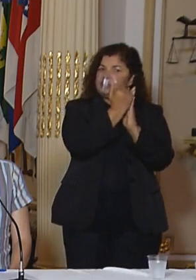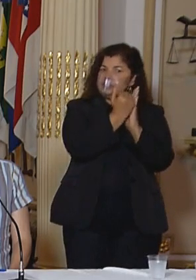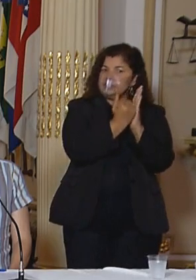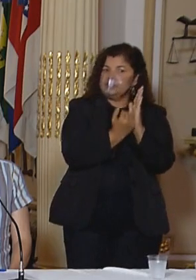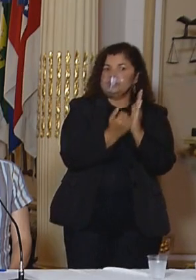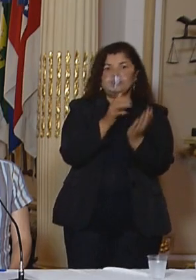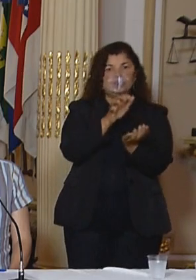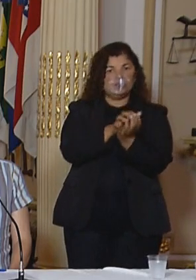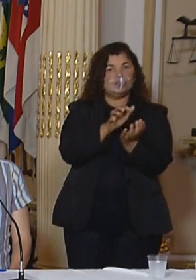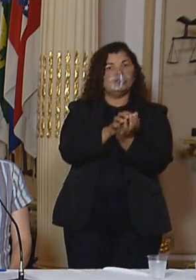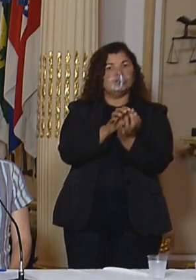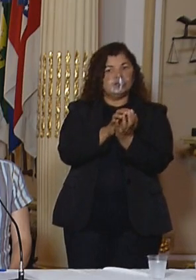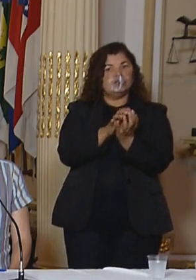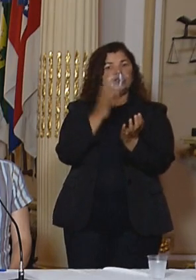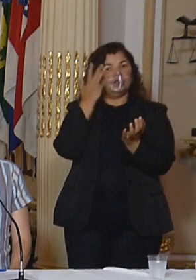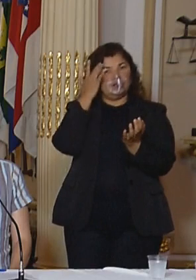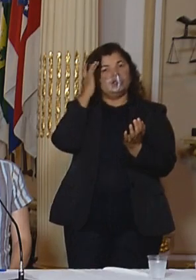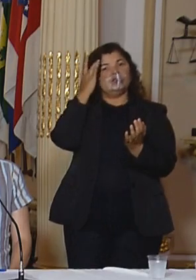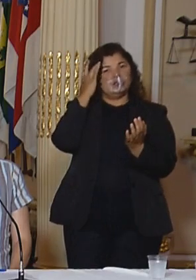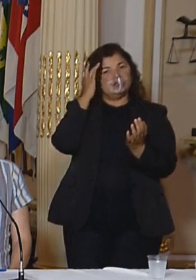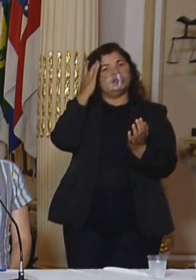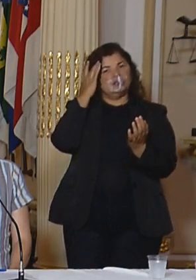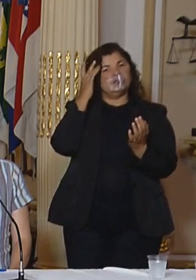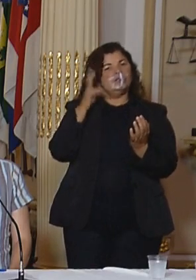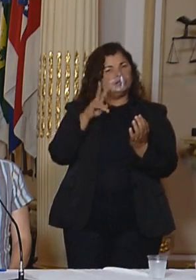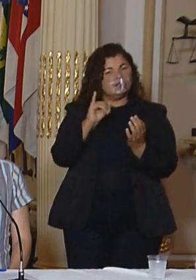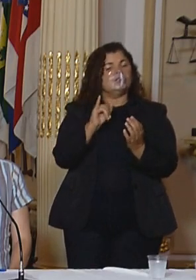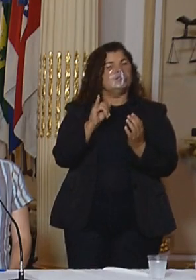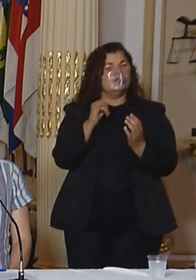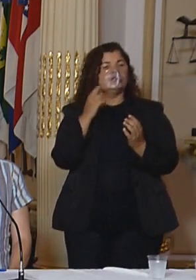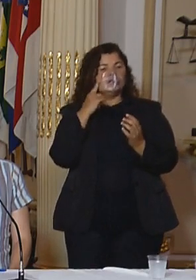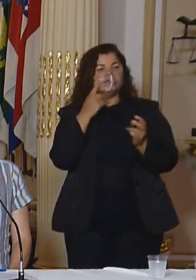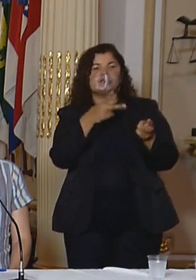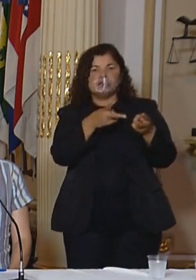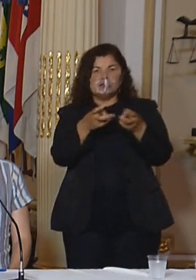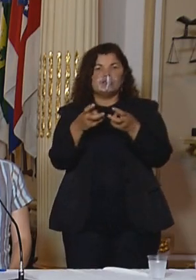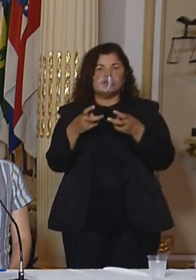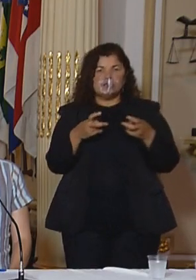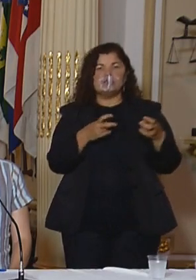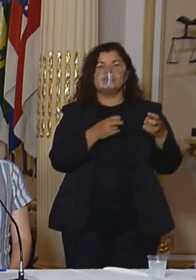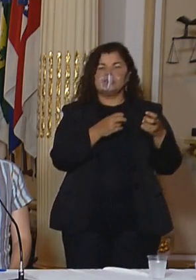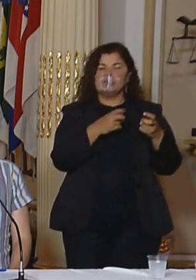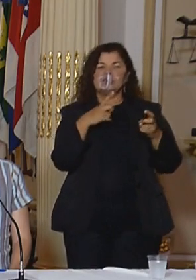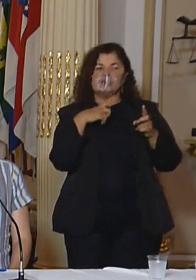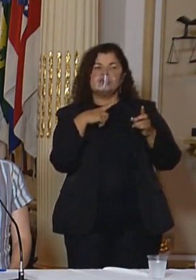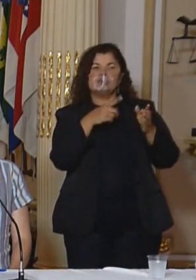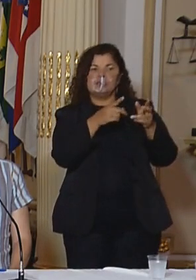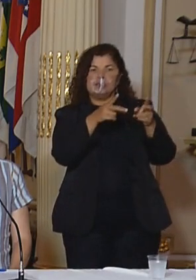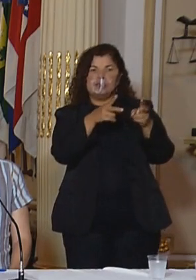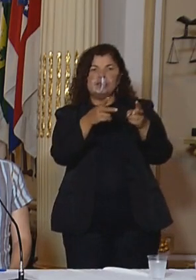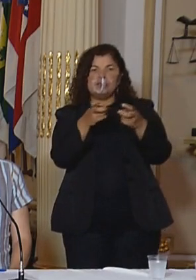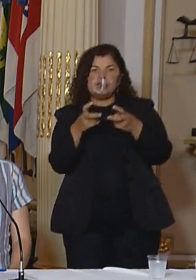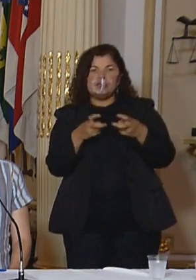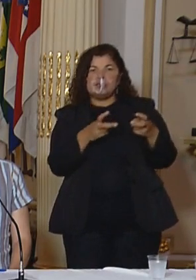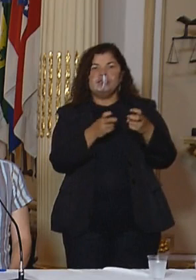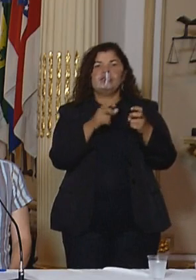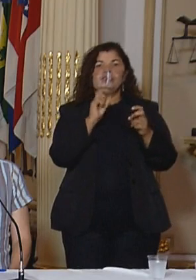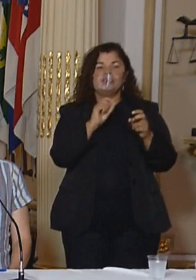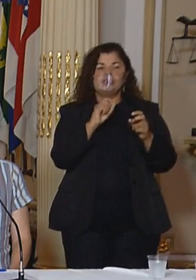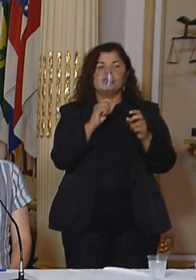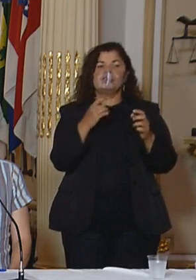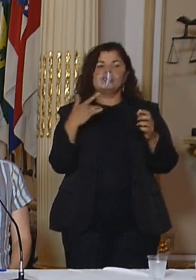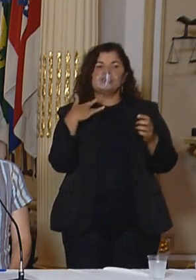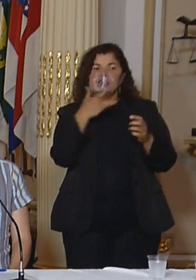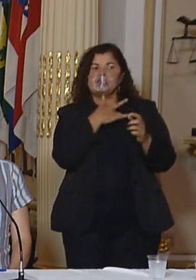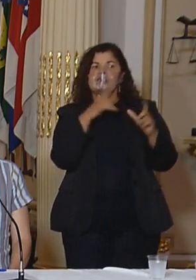alguma queda, isso tem se refletido em vários indicadores, inclusive sobre a pressão sobre o sistema de saúde,